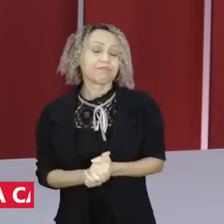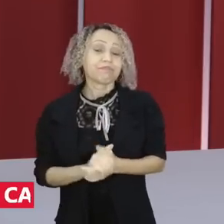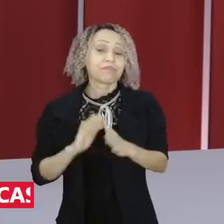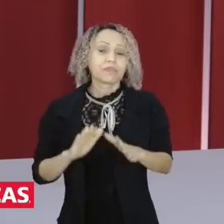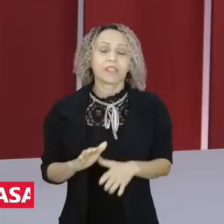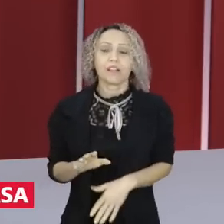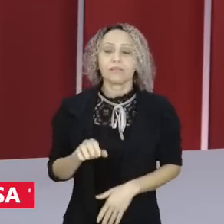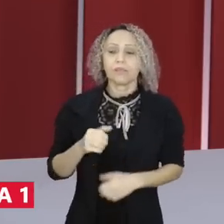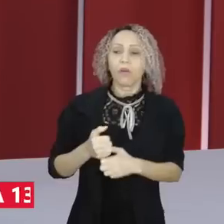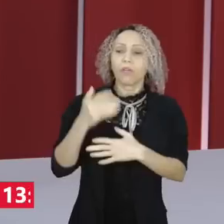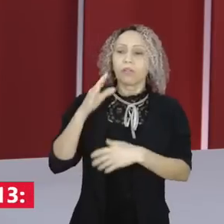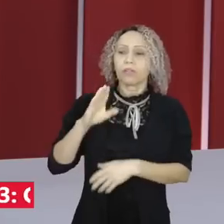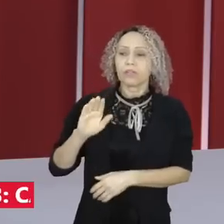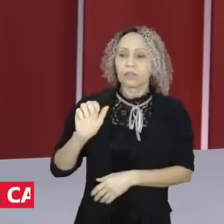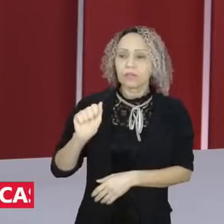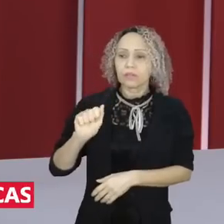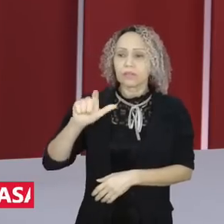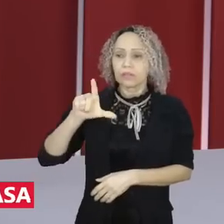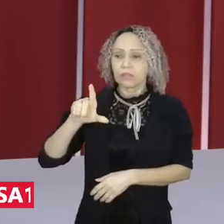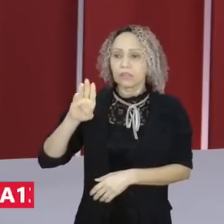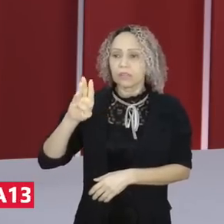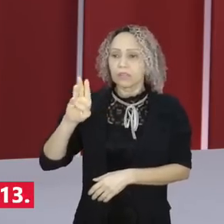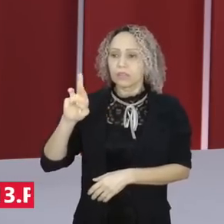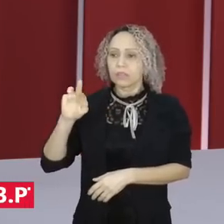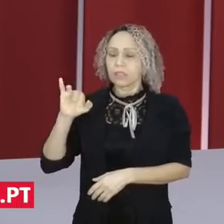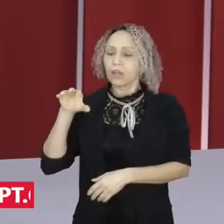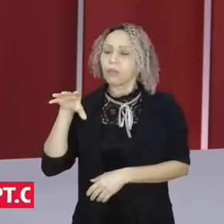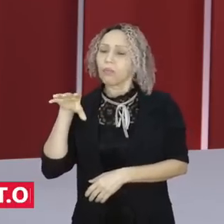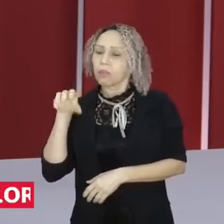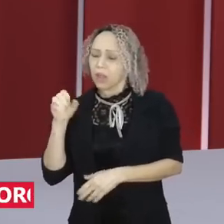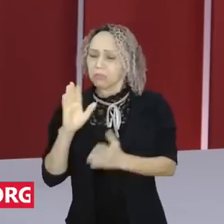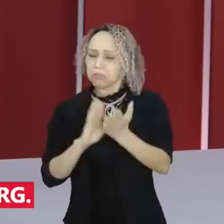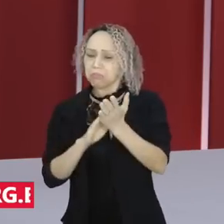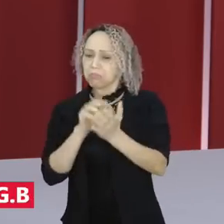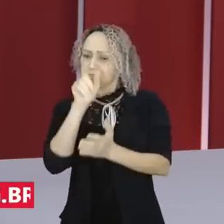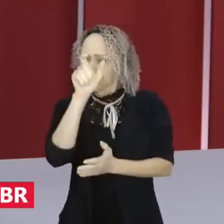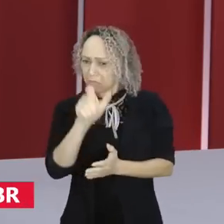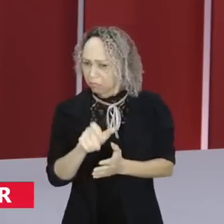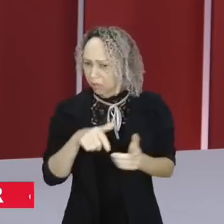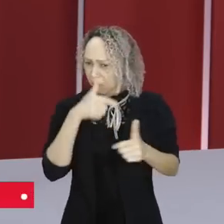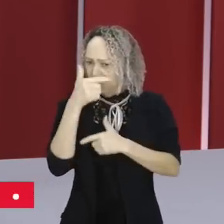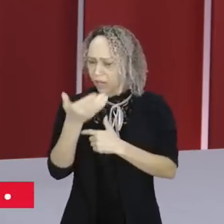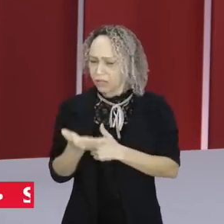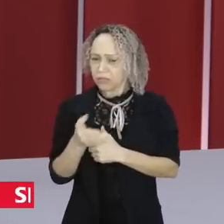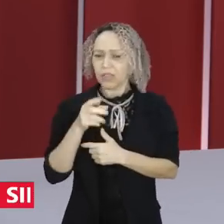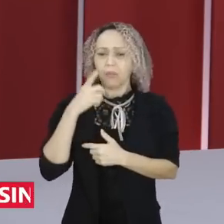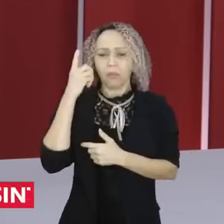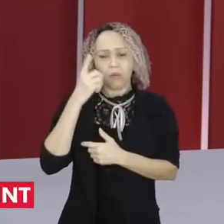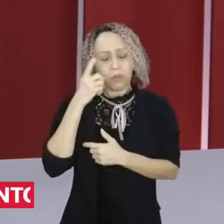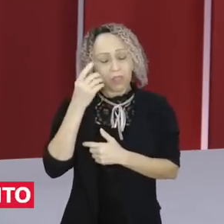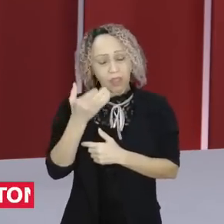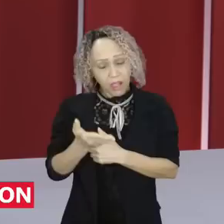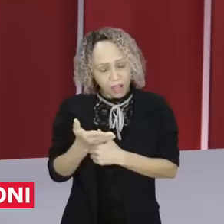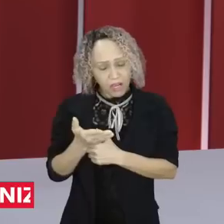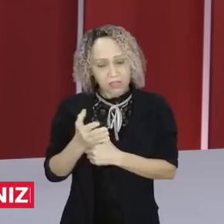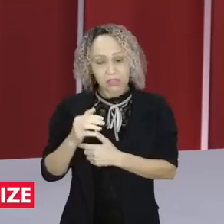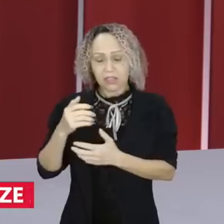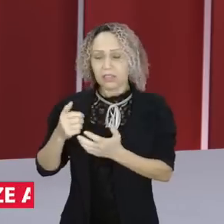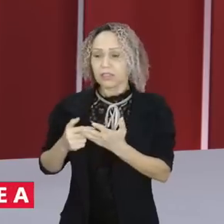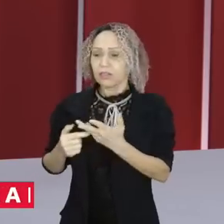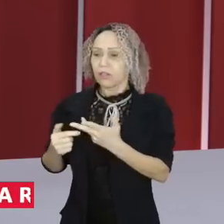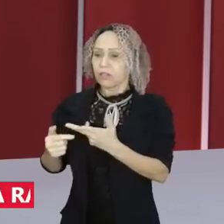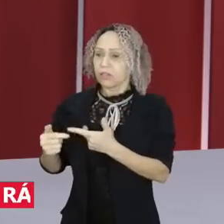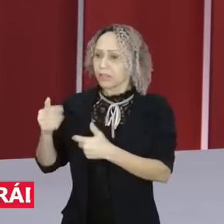também do deputado Enio Verri, Cleide Amorim também. Marcela Risério, todo mundo ligadinho aqui